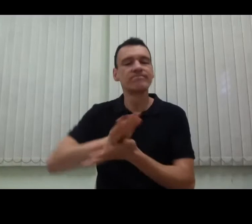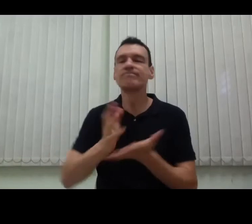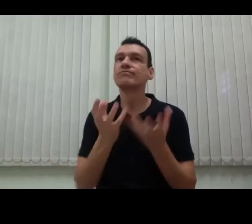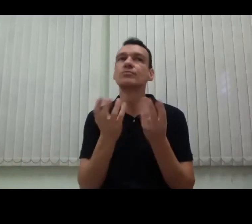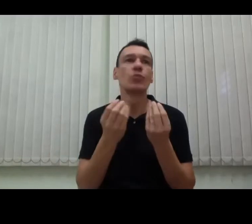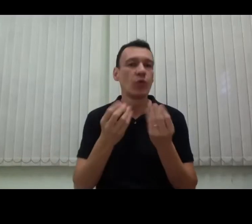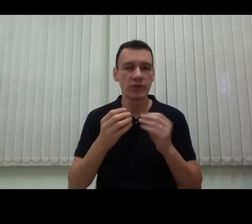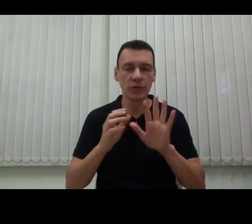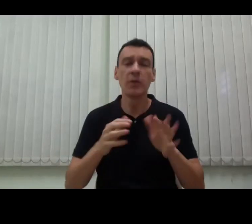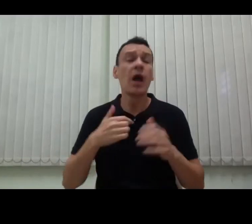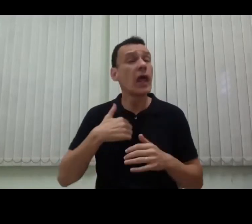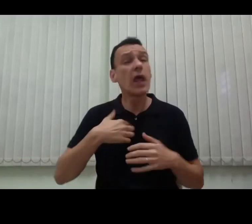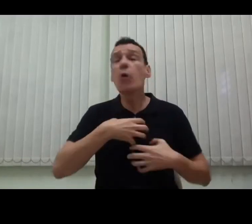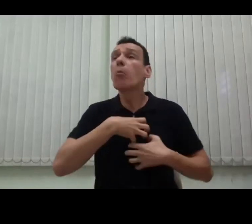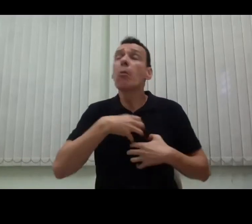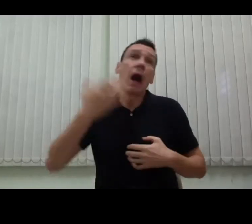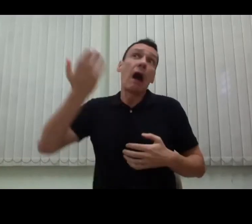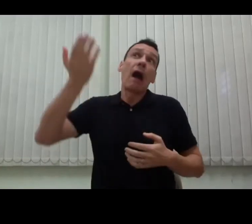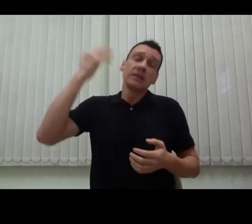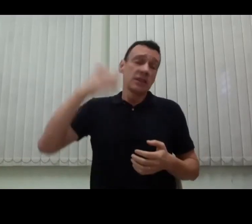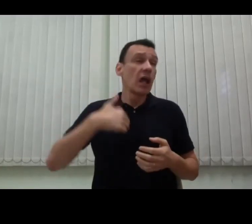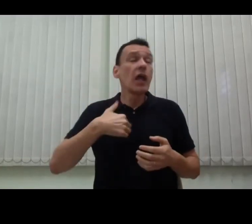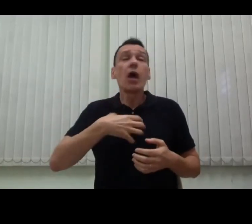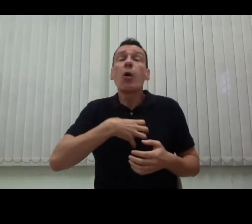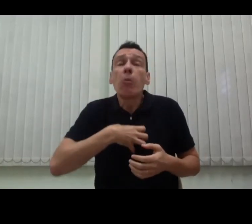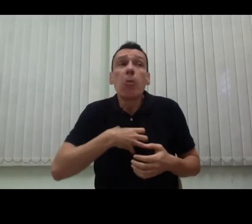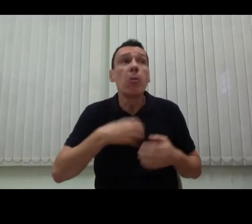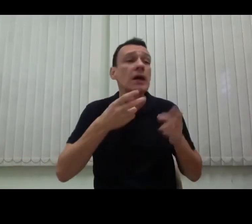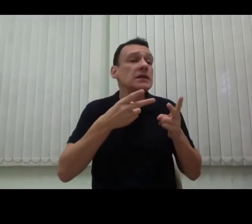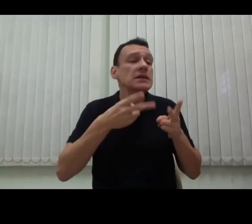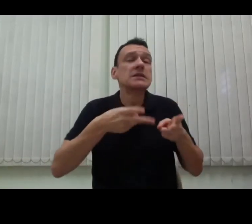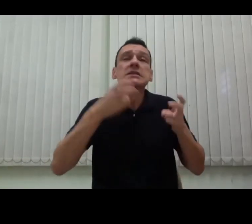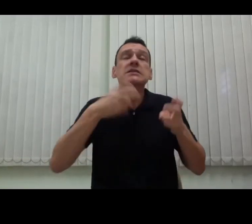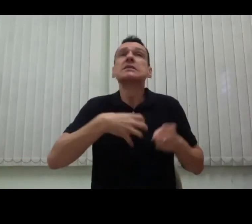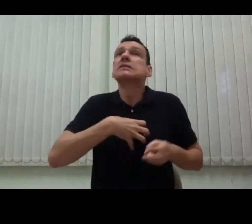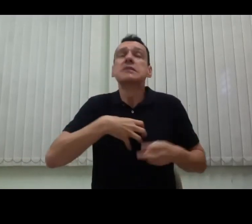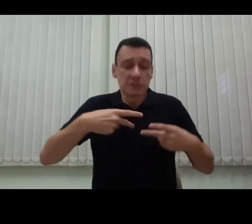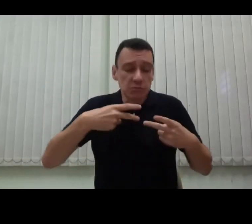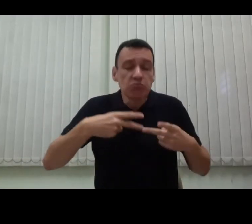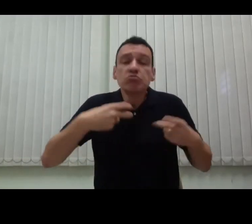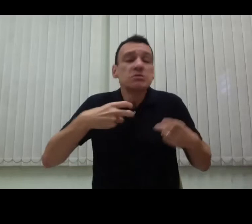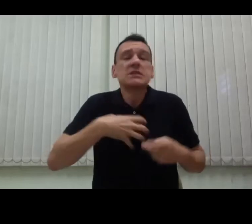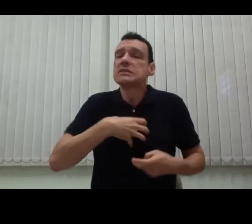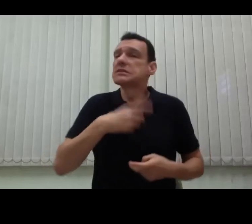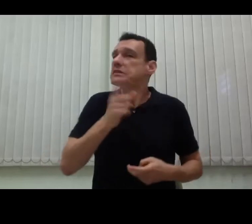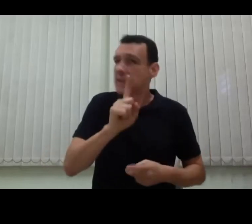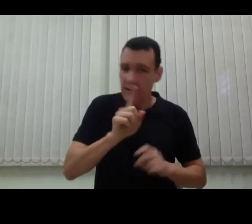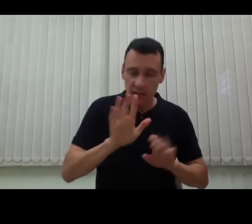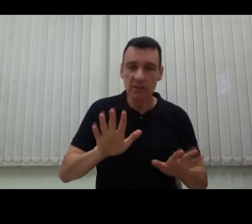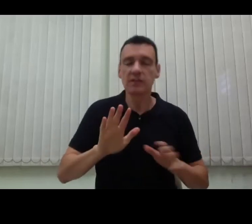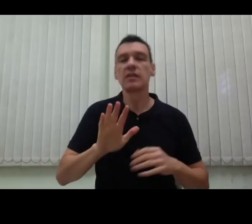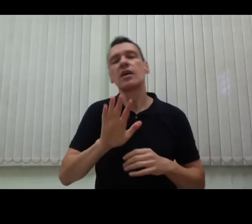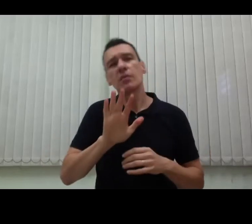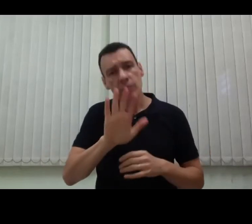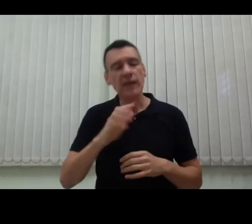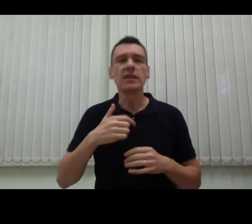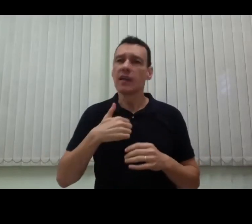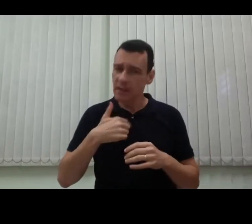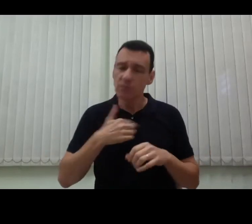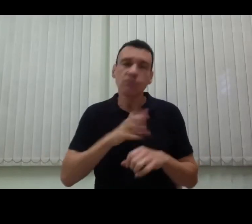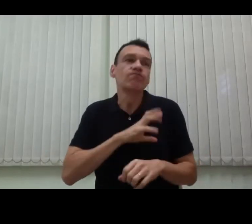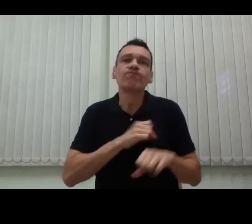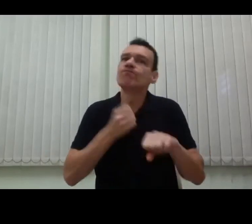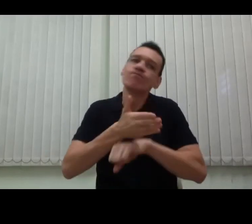pela biblioteca escolar, embora eu não tenha nenhuma lembrança da minha biblioteca escolar, eu não tenho ideia de como era esse